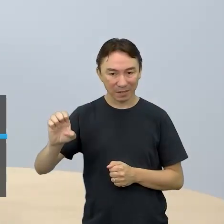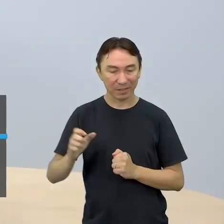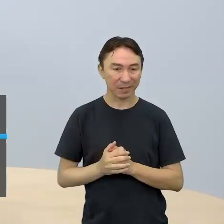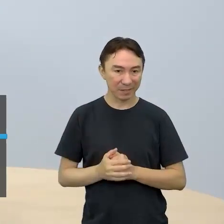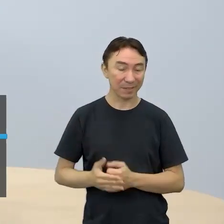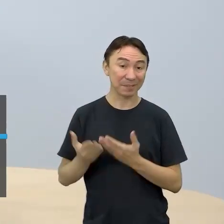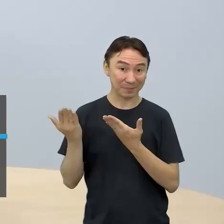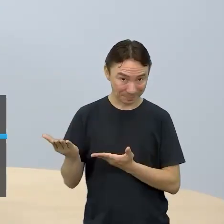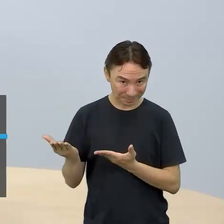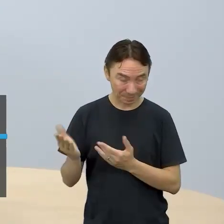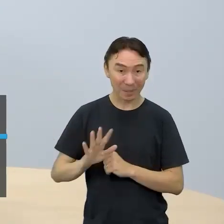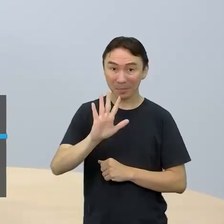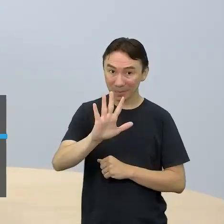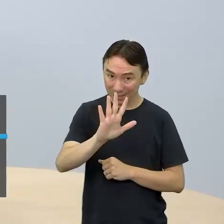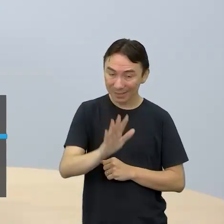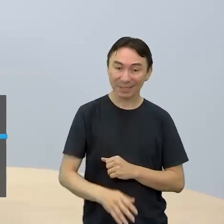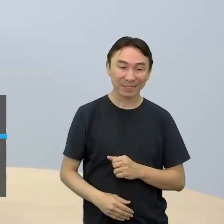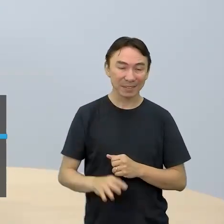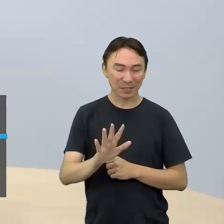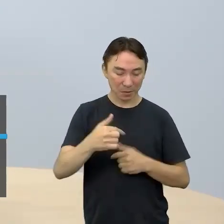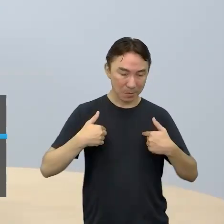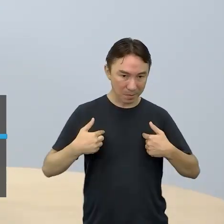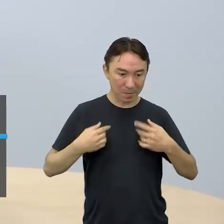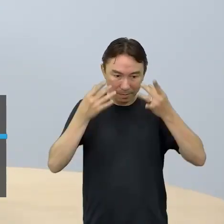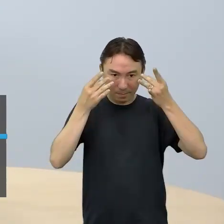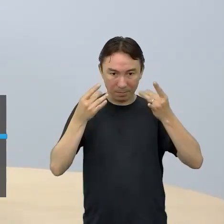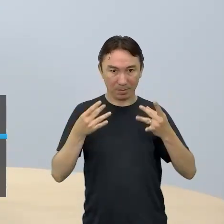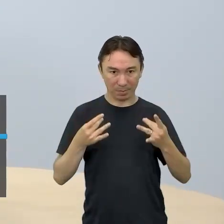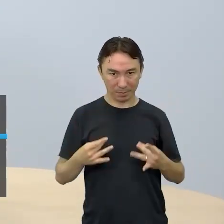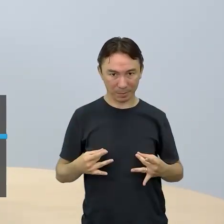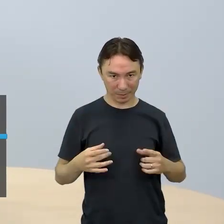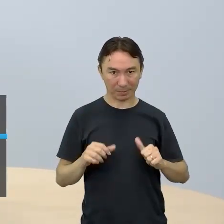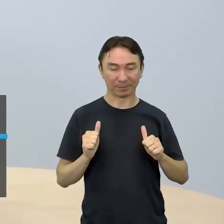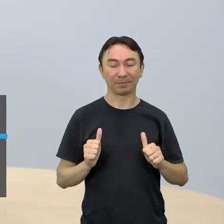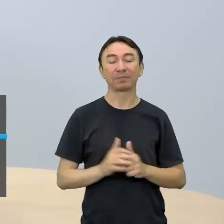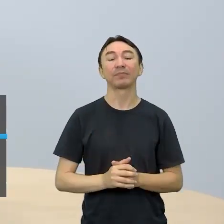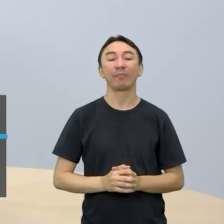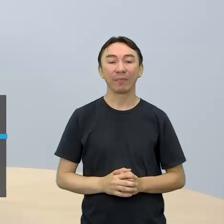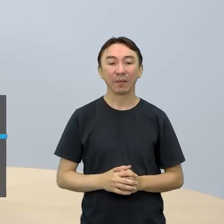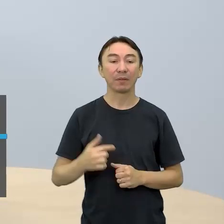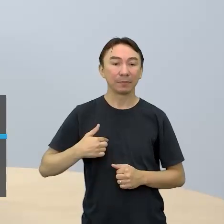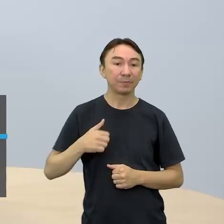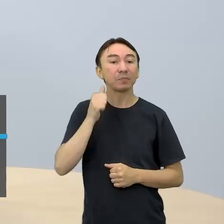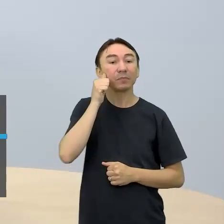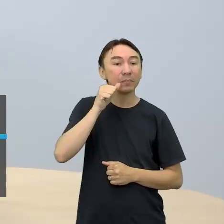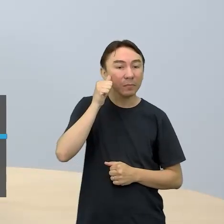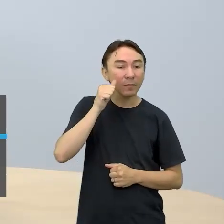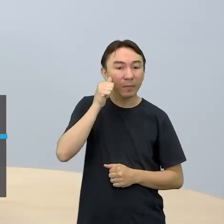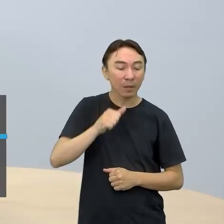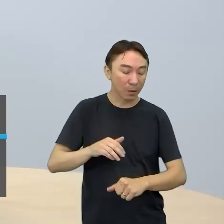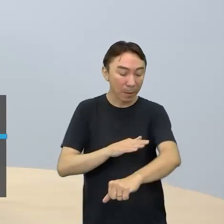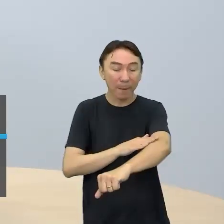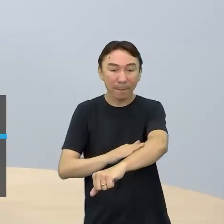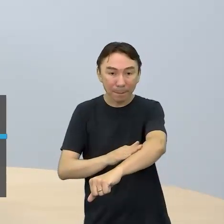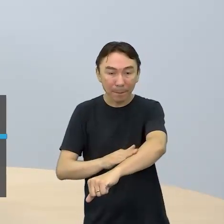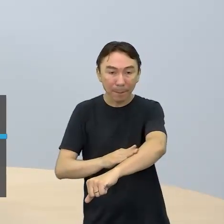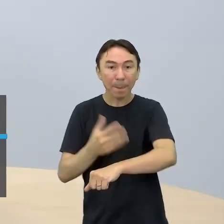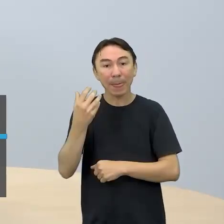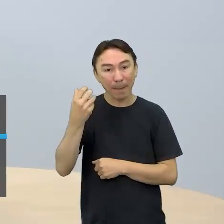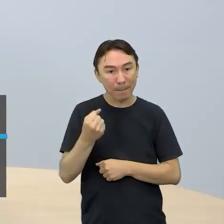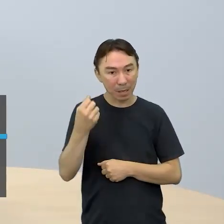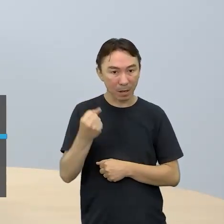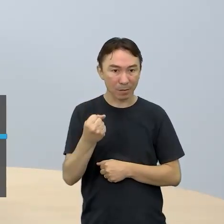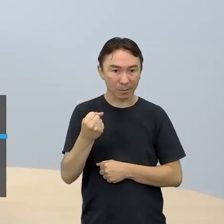a Gi, eu vou fazer a minha descrição. Então vamos lá. Eu sou uma mulher de pele clara,